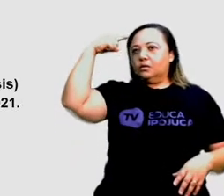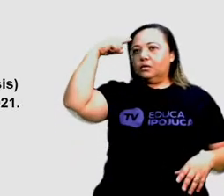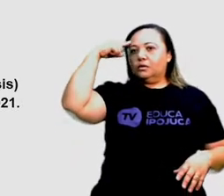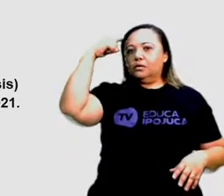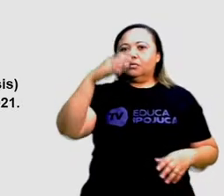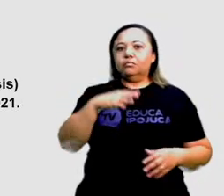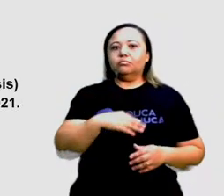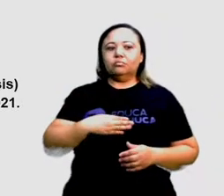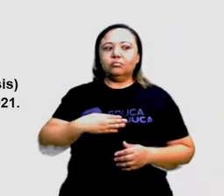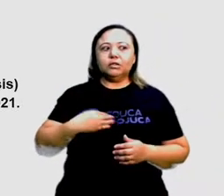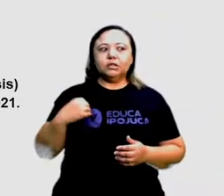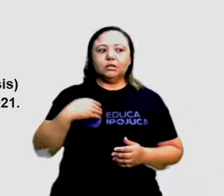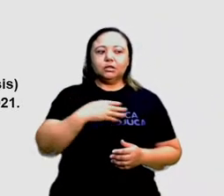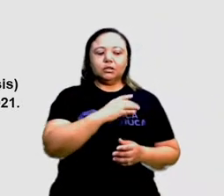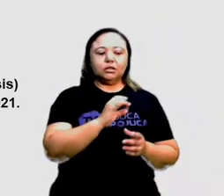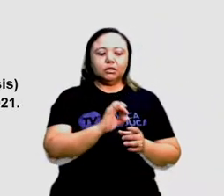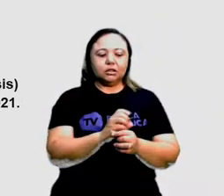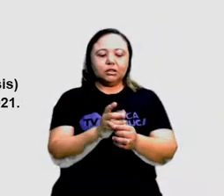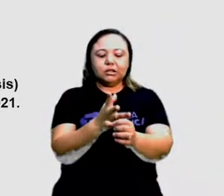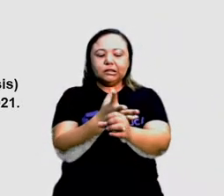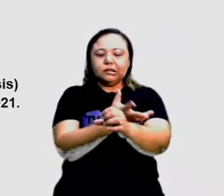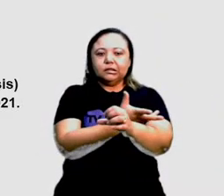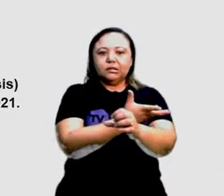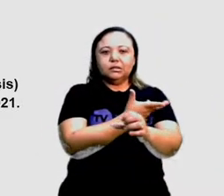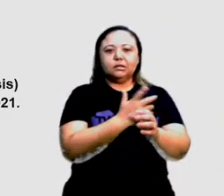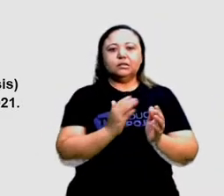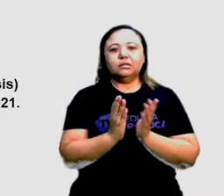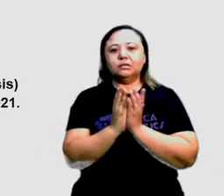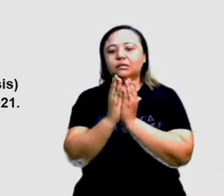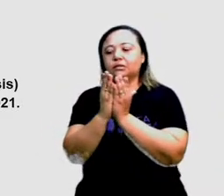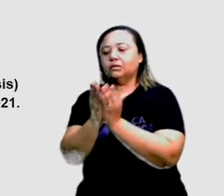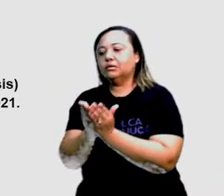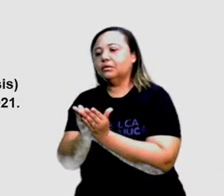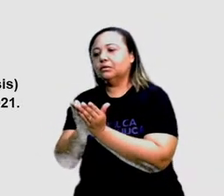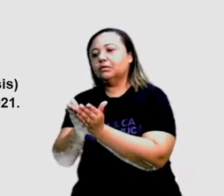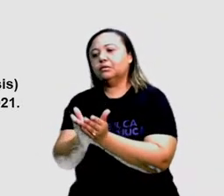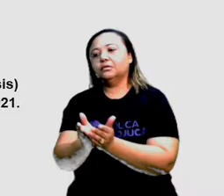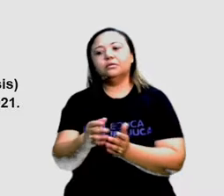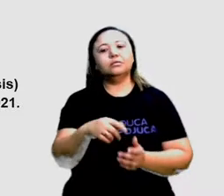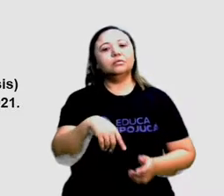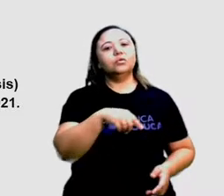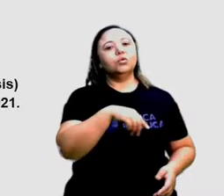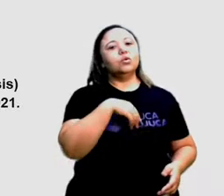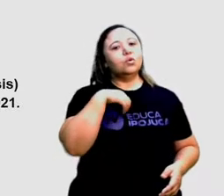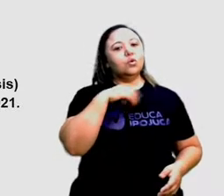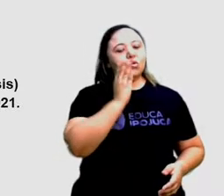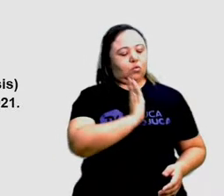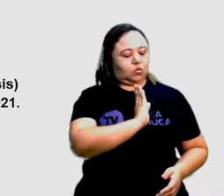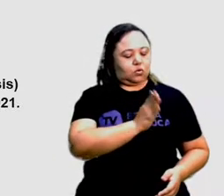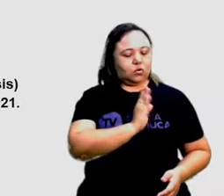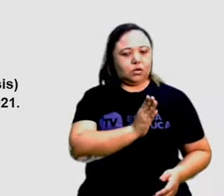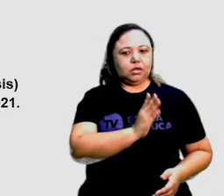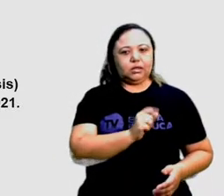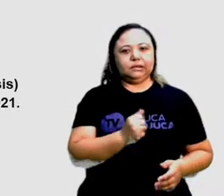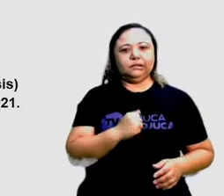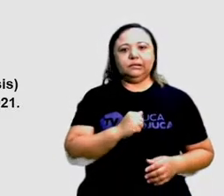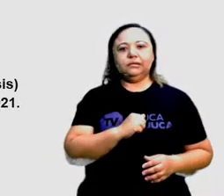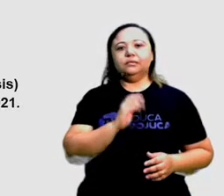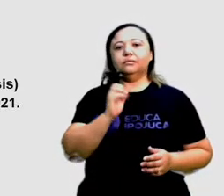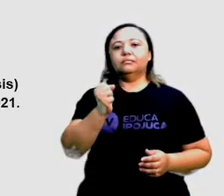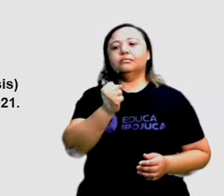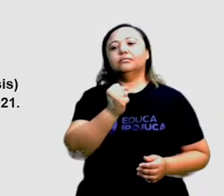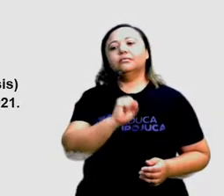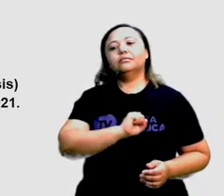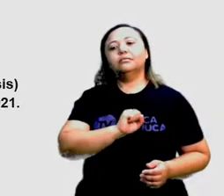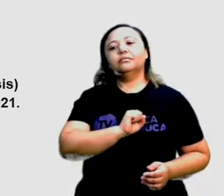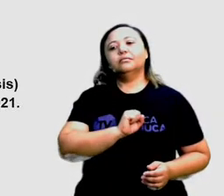arrepiou caminho, buscou outro assunto, uma canoa que ia passando. O coração, porém, deixou-se estar a bater